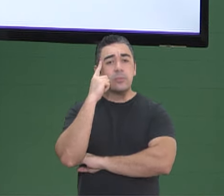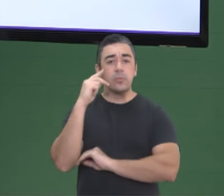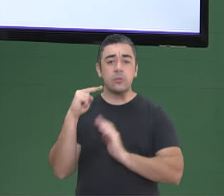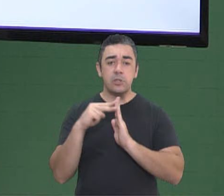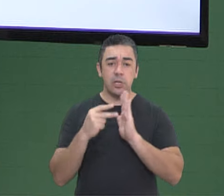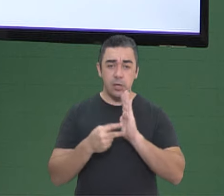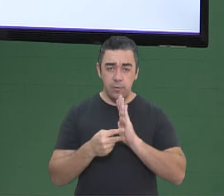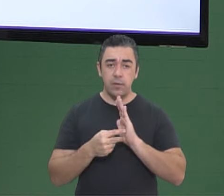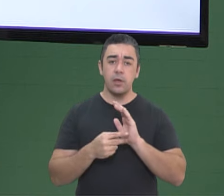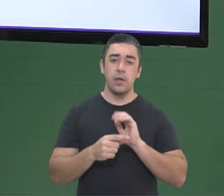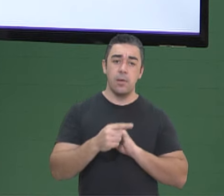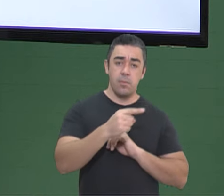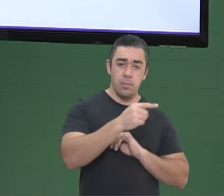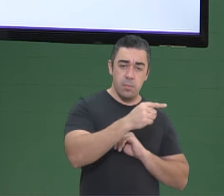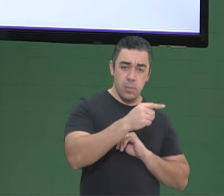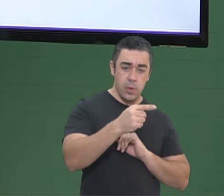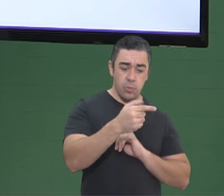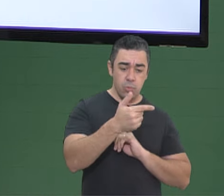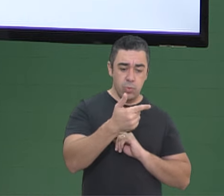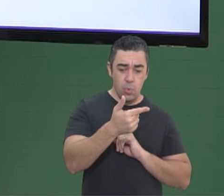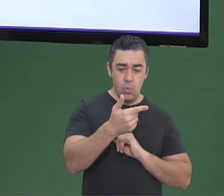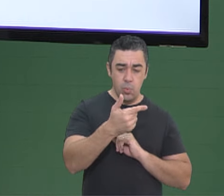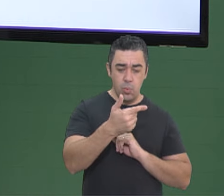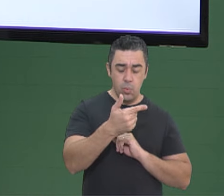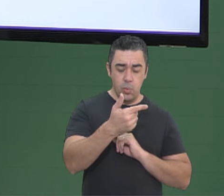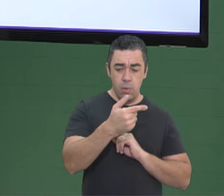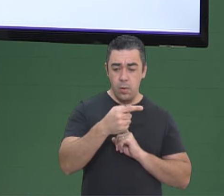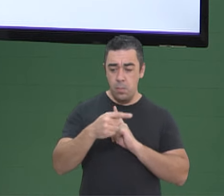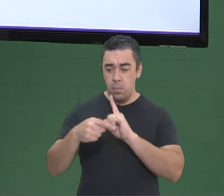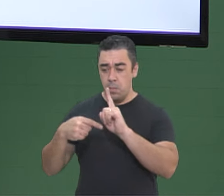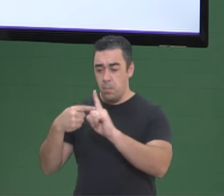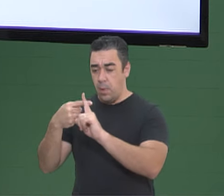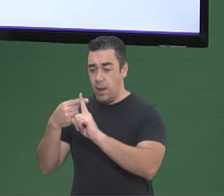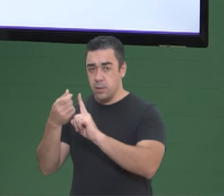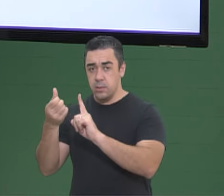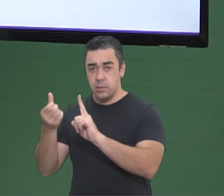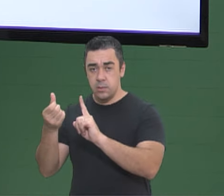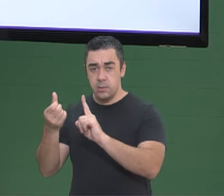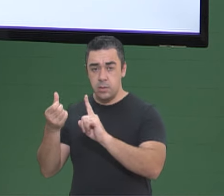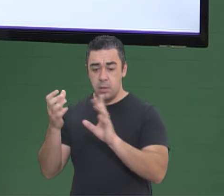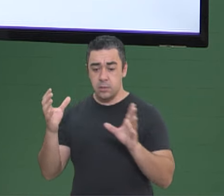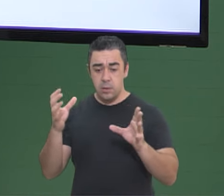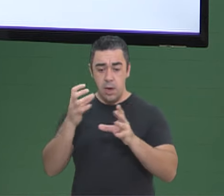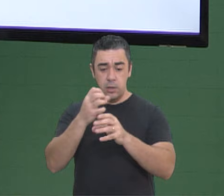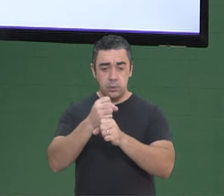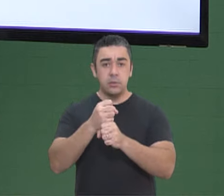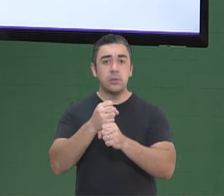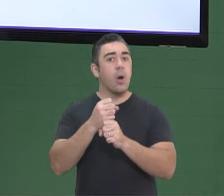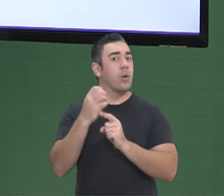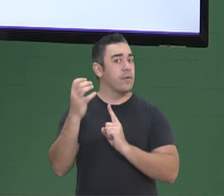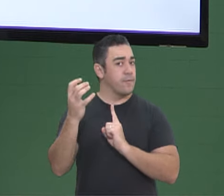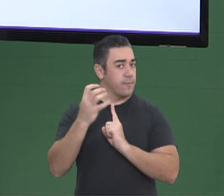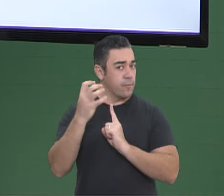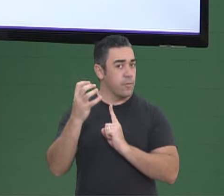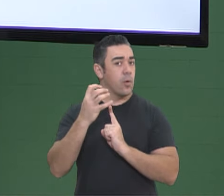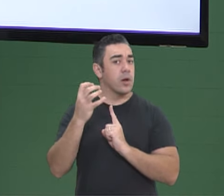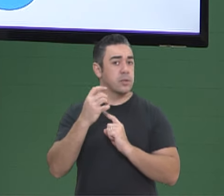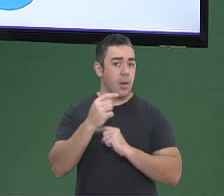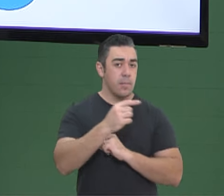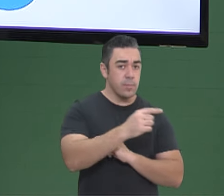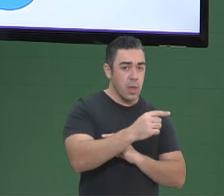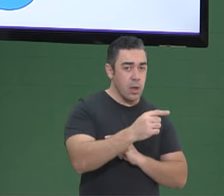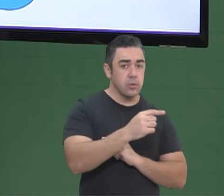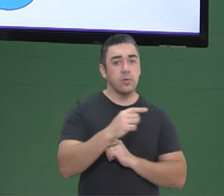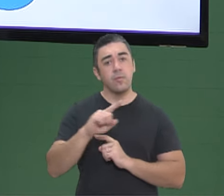somados. Deu um resultado, número inteiro negativo. Tudo bem? Então, olha lá. Mesmo sinal,